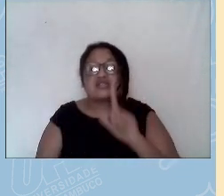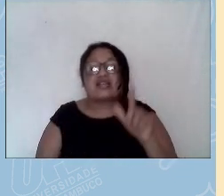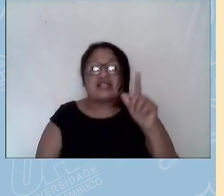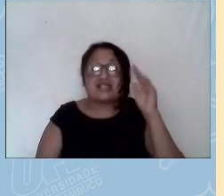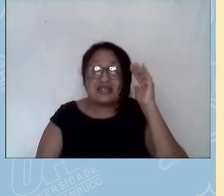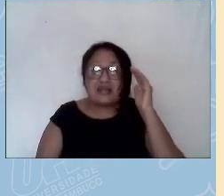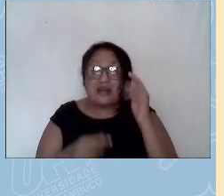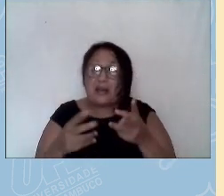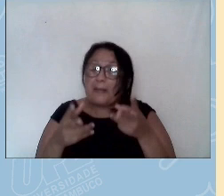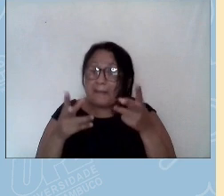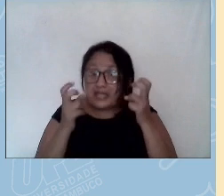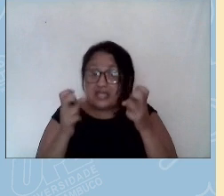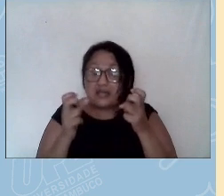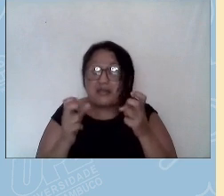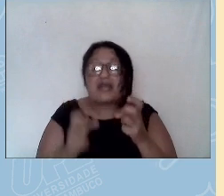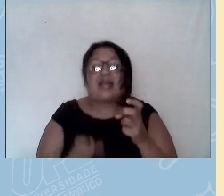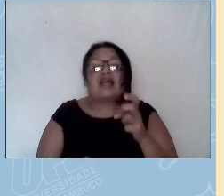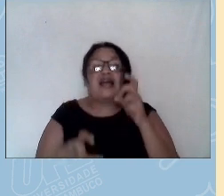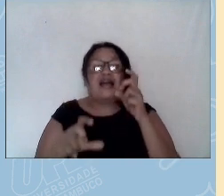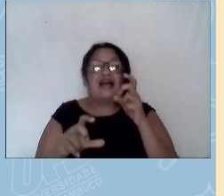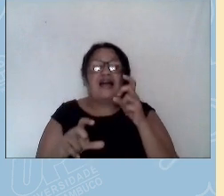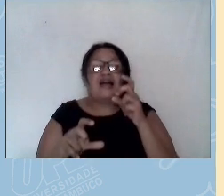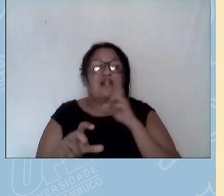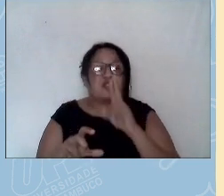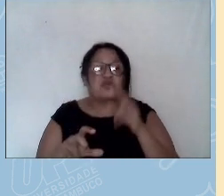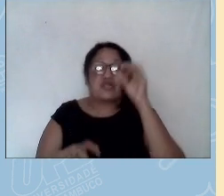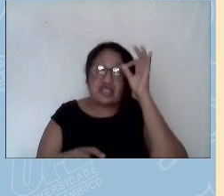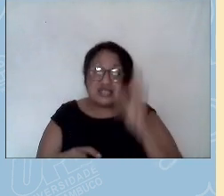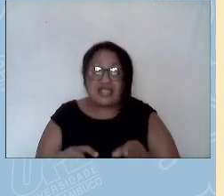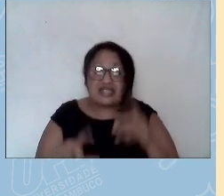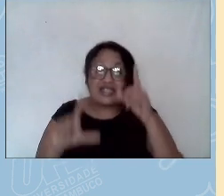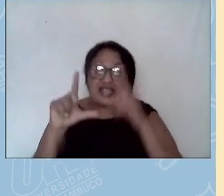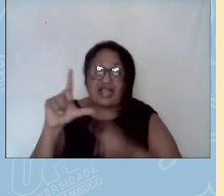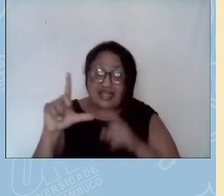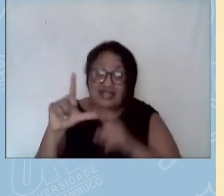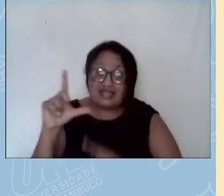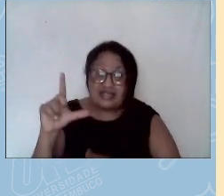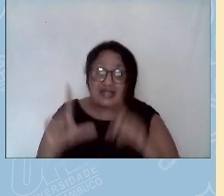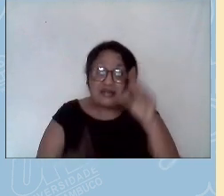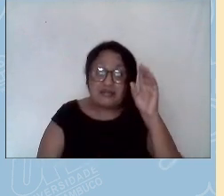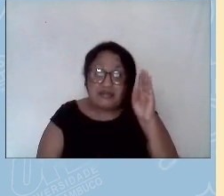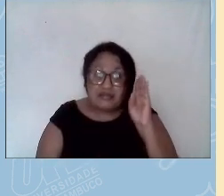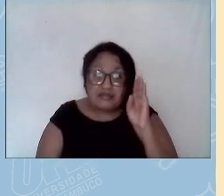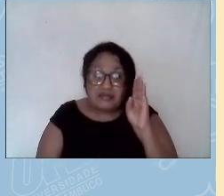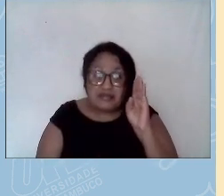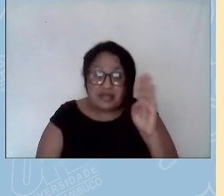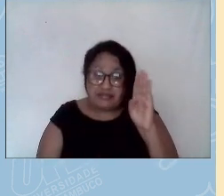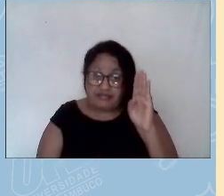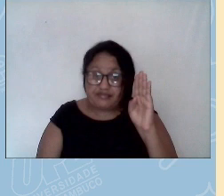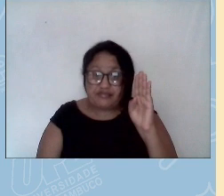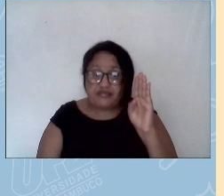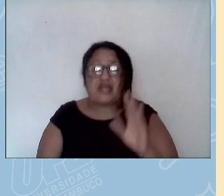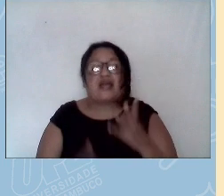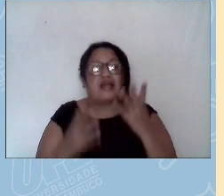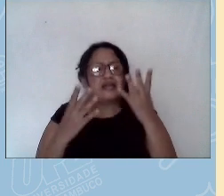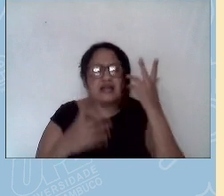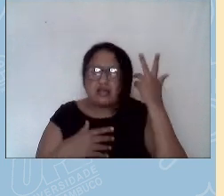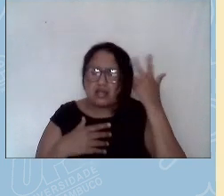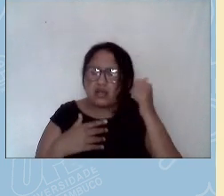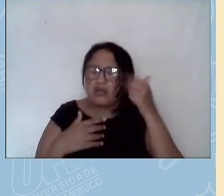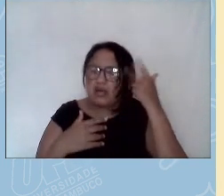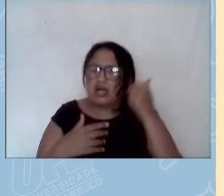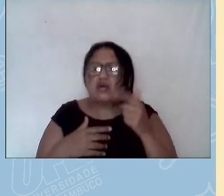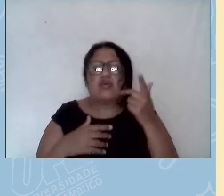a alternativa correta que é justamente a alternativa B é muito comum nesses exames